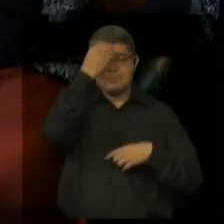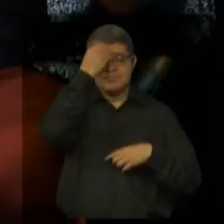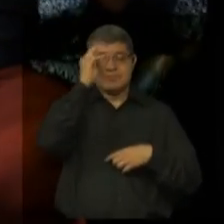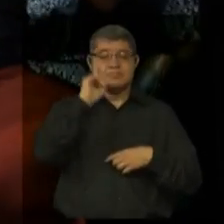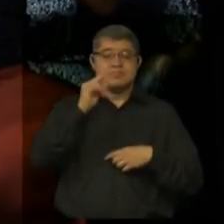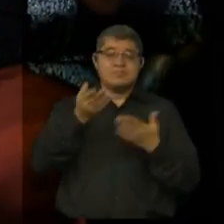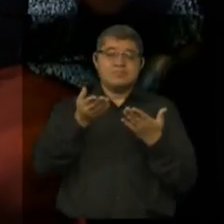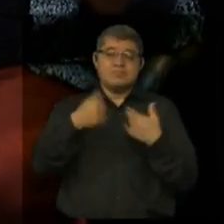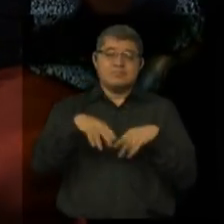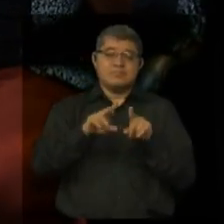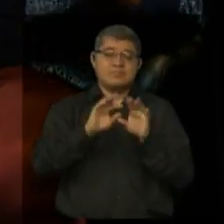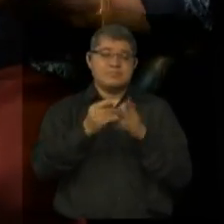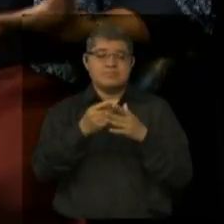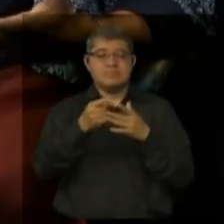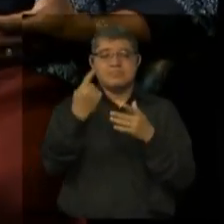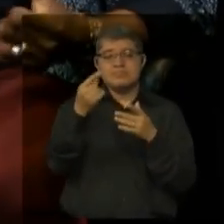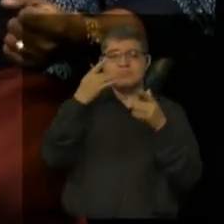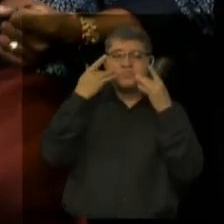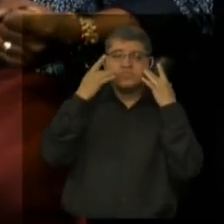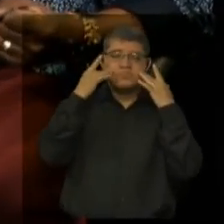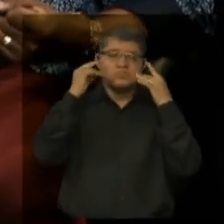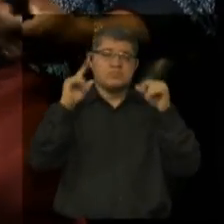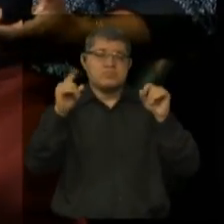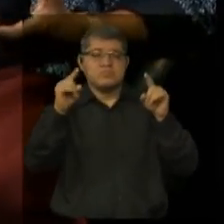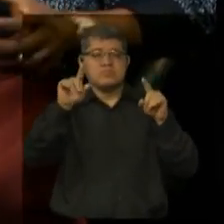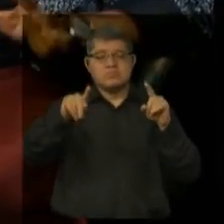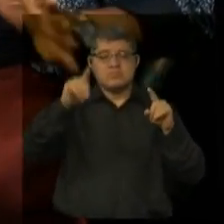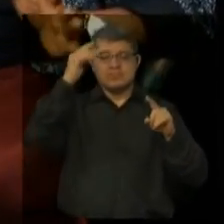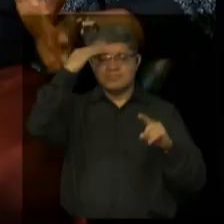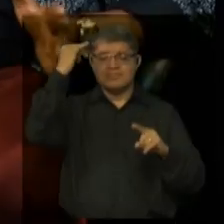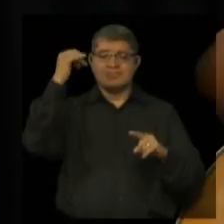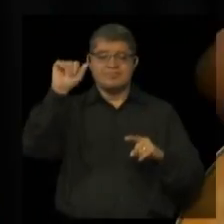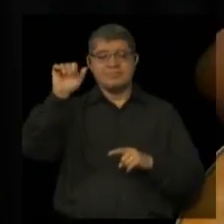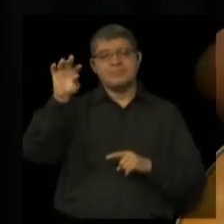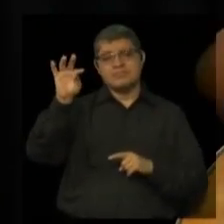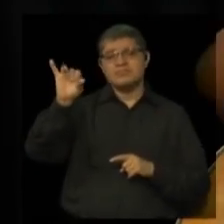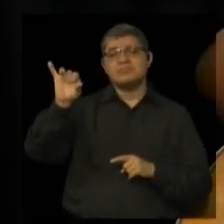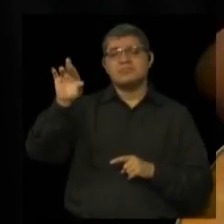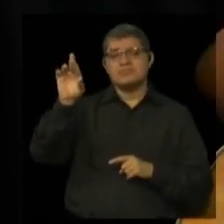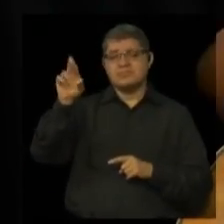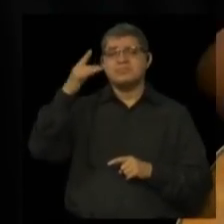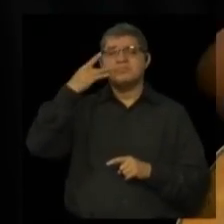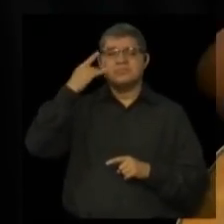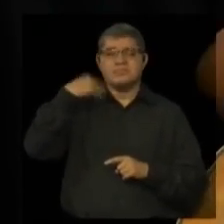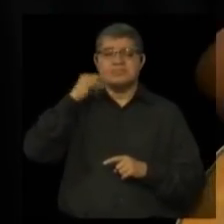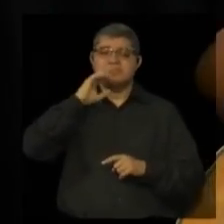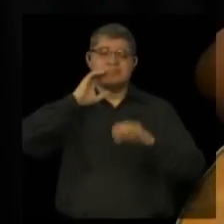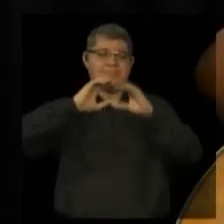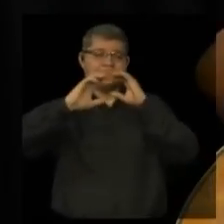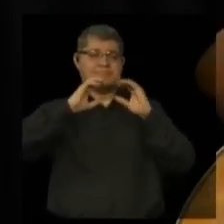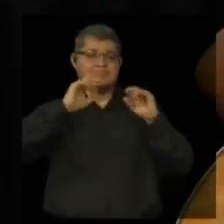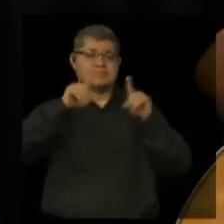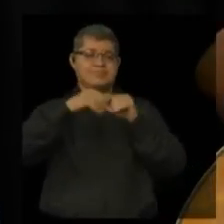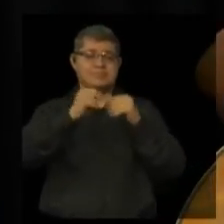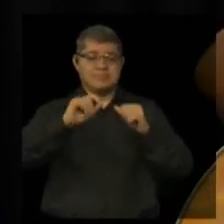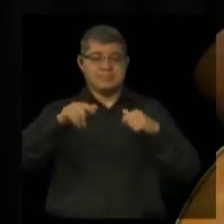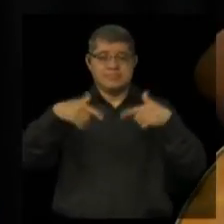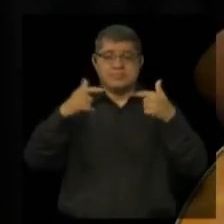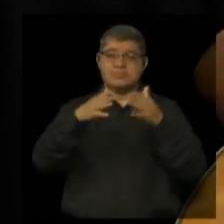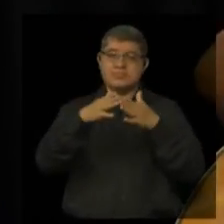para mim, ser um artista, ser um ator, principalmente, e cantar, é um